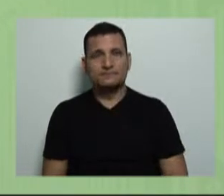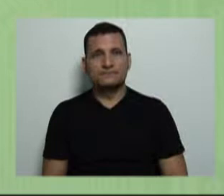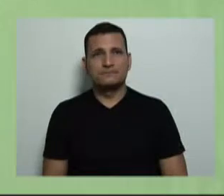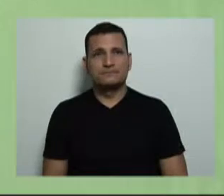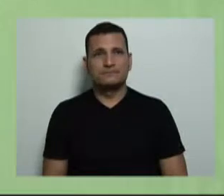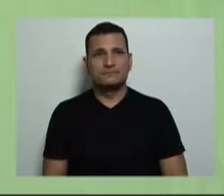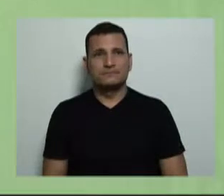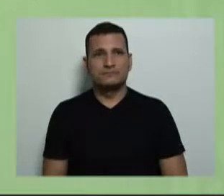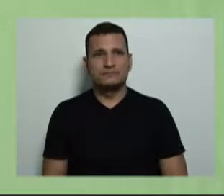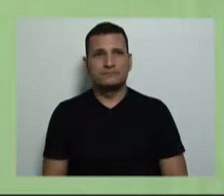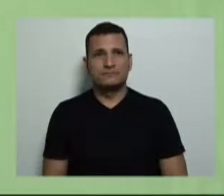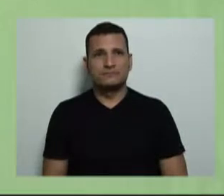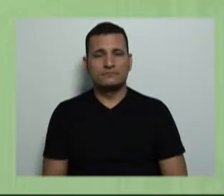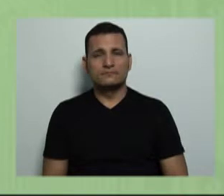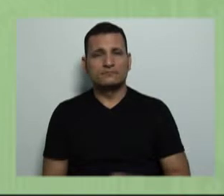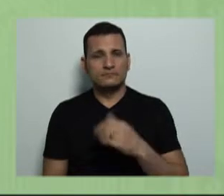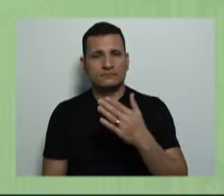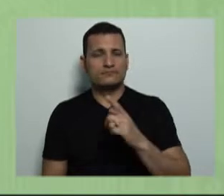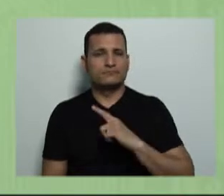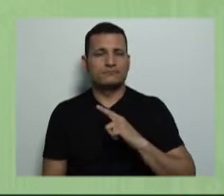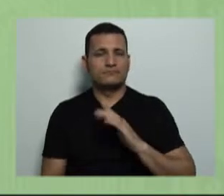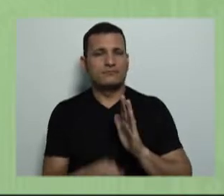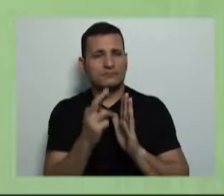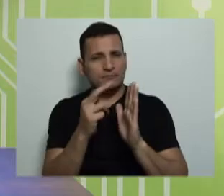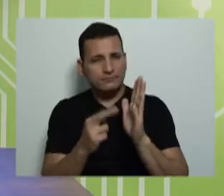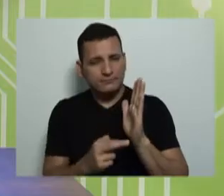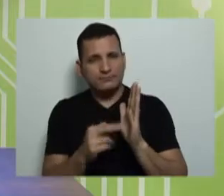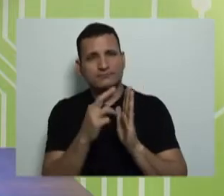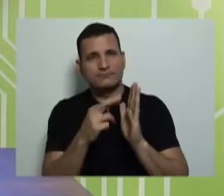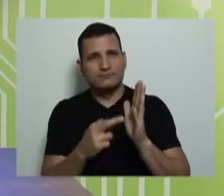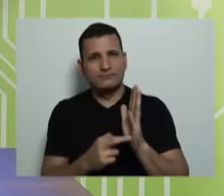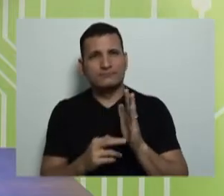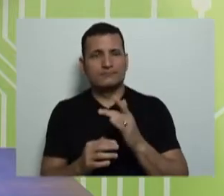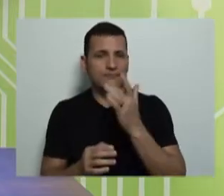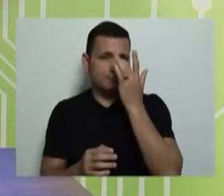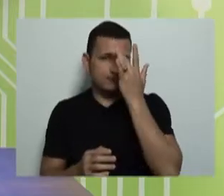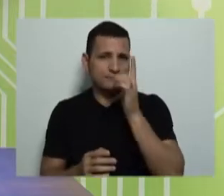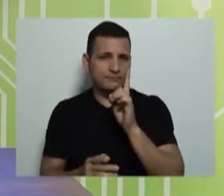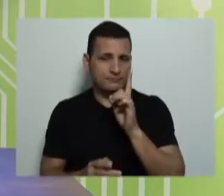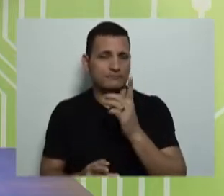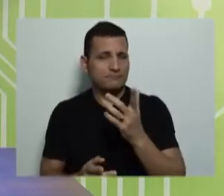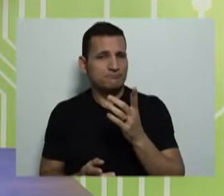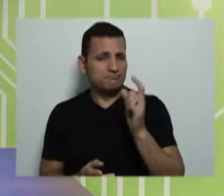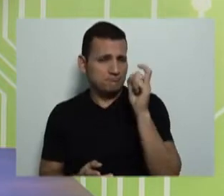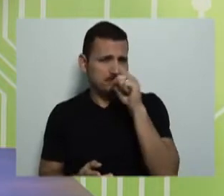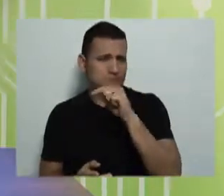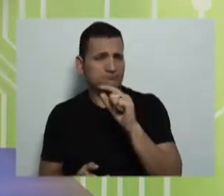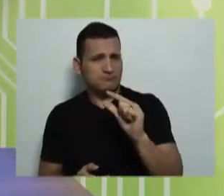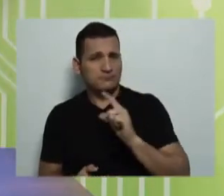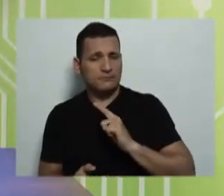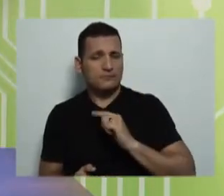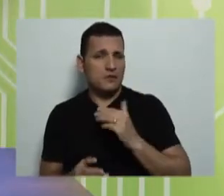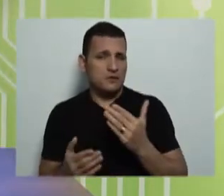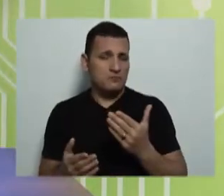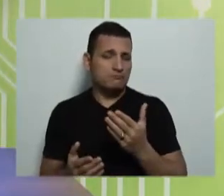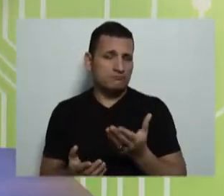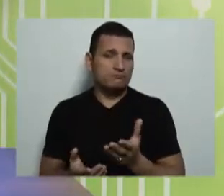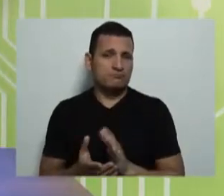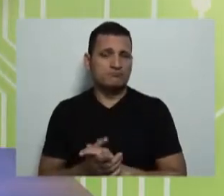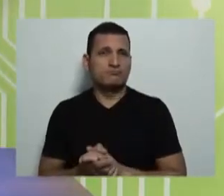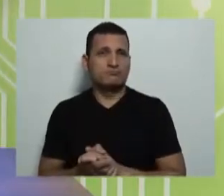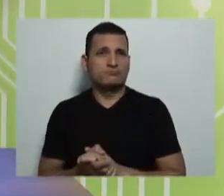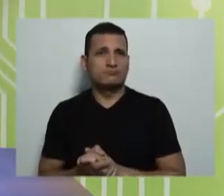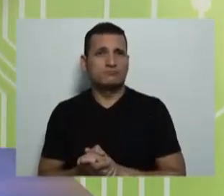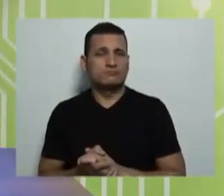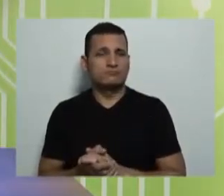Então tem todos esses requisitos aí, pessoal. Não é nada fácil, é um pouco complicado, mas com boa vontade, de